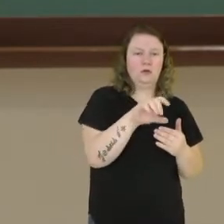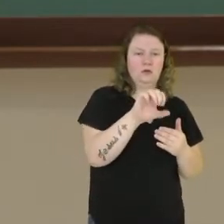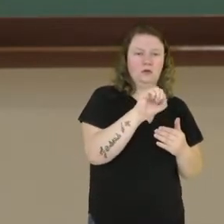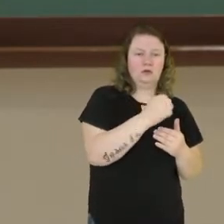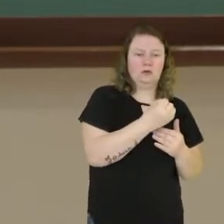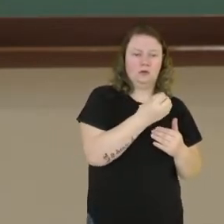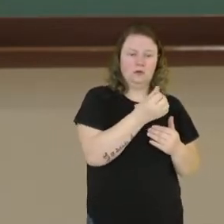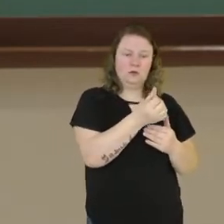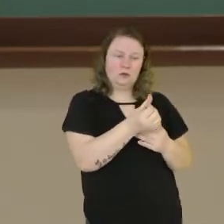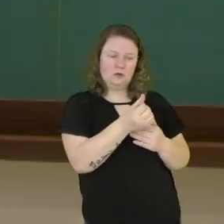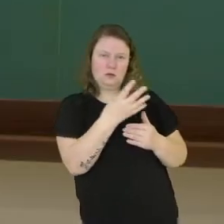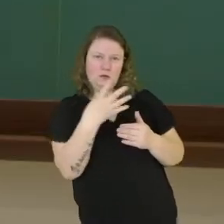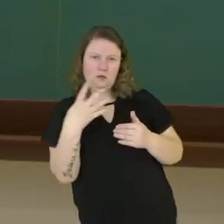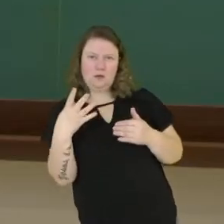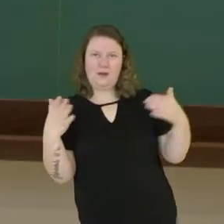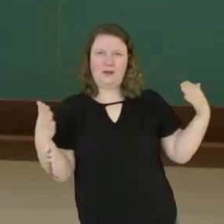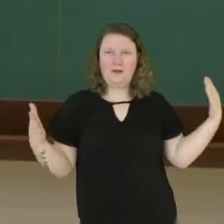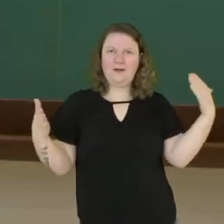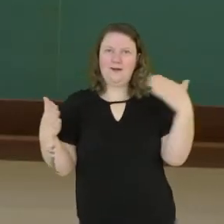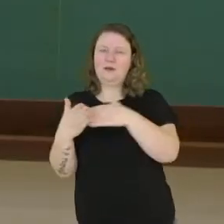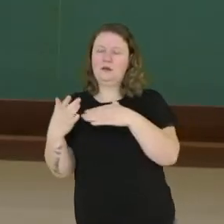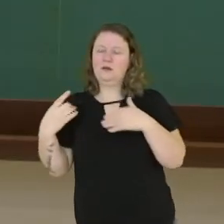1864 até a data de